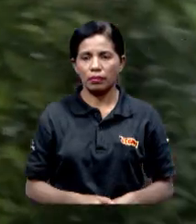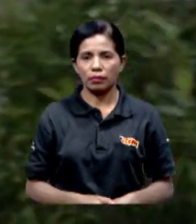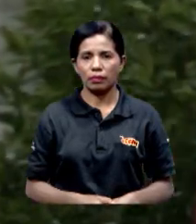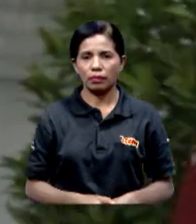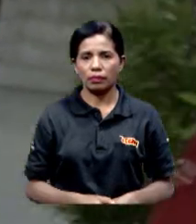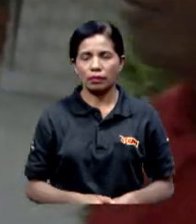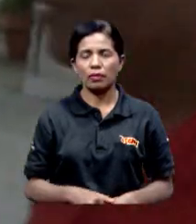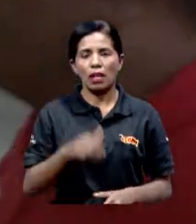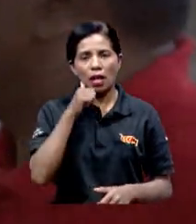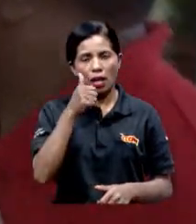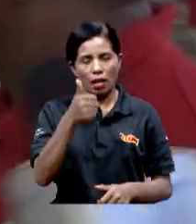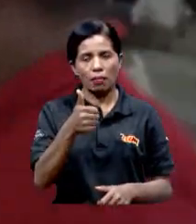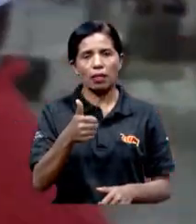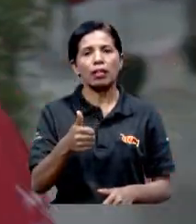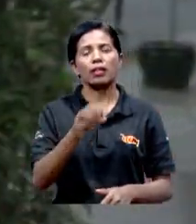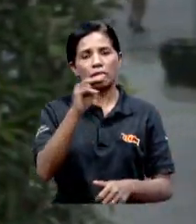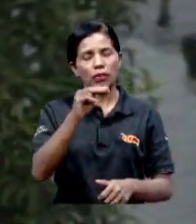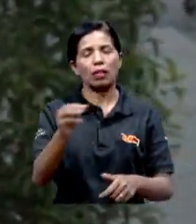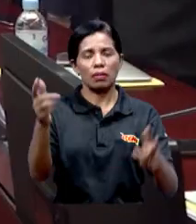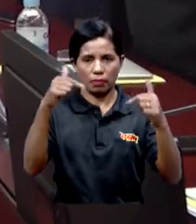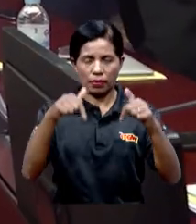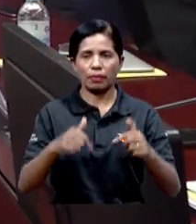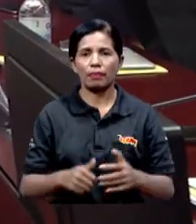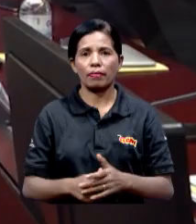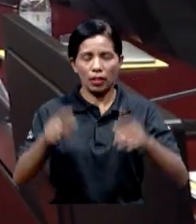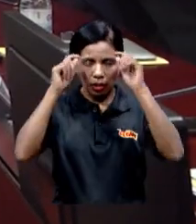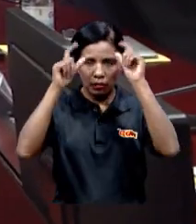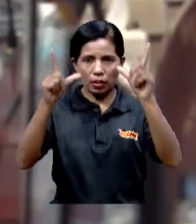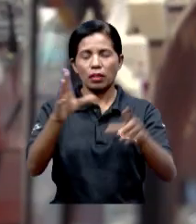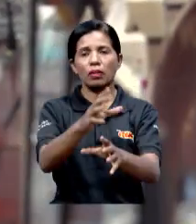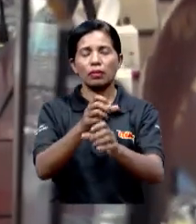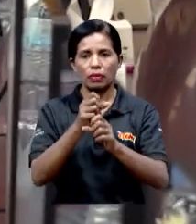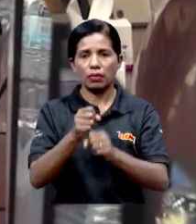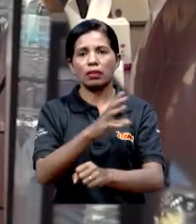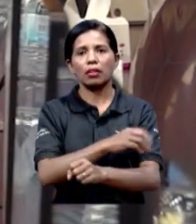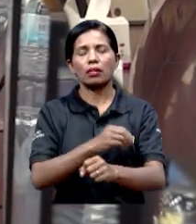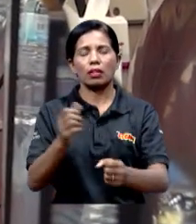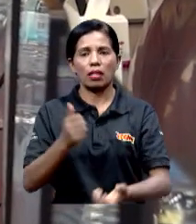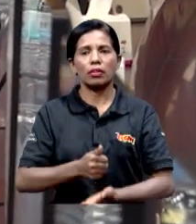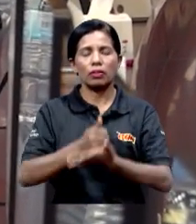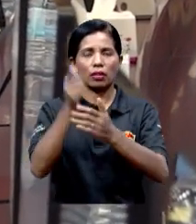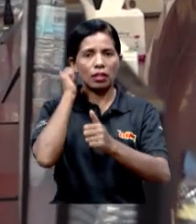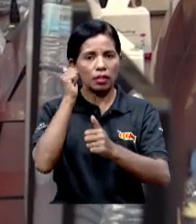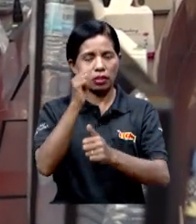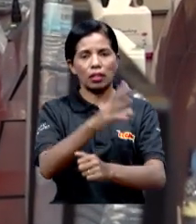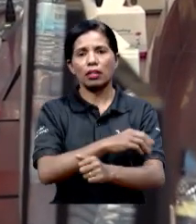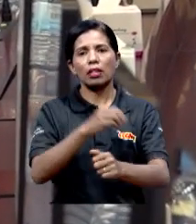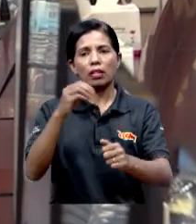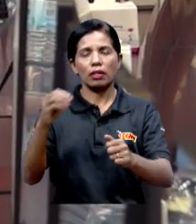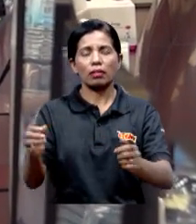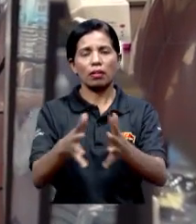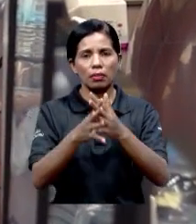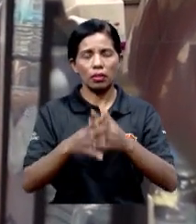Abanca, segunda-feira. Durante ne Timor-Leste foi posição onde apoia a Ásia no Nações Unidas, nebe